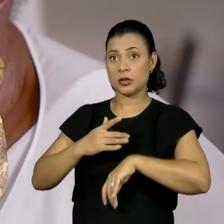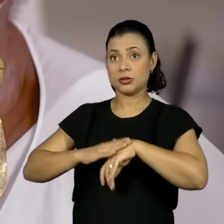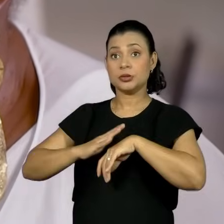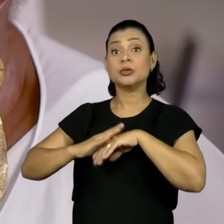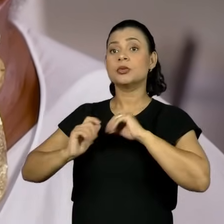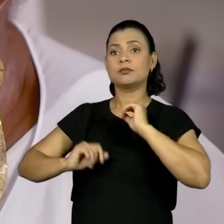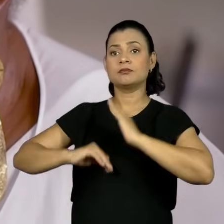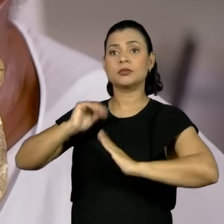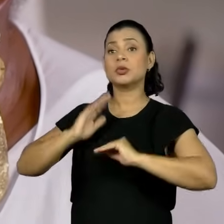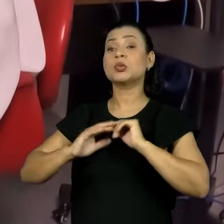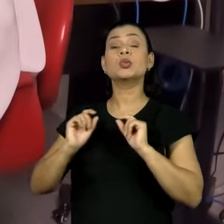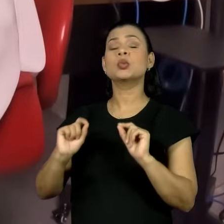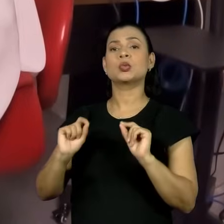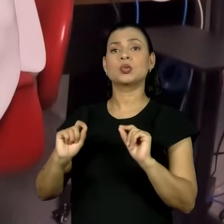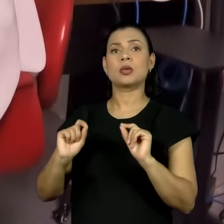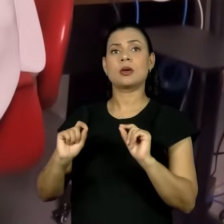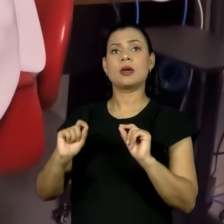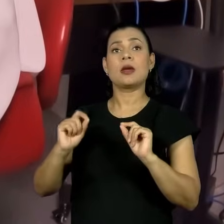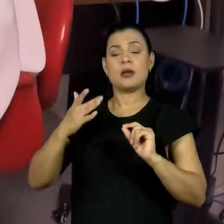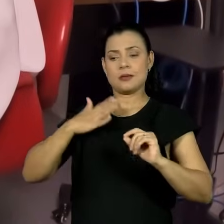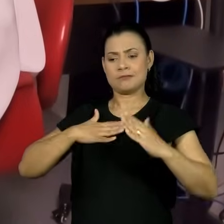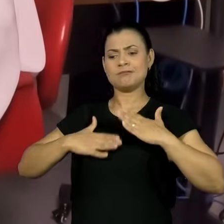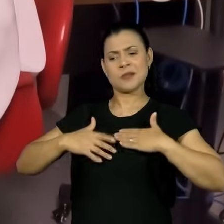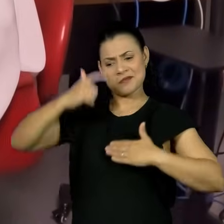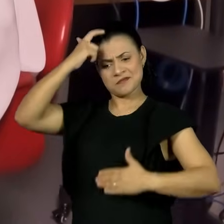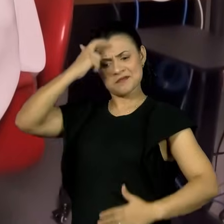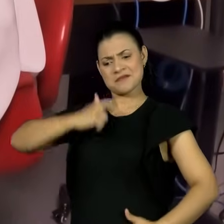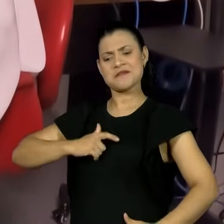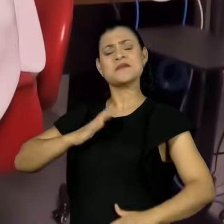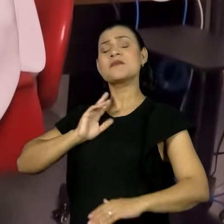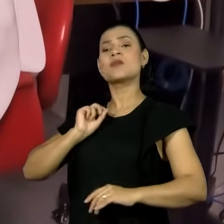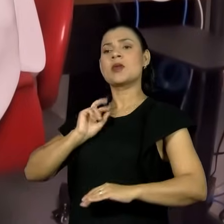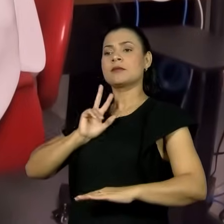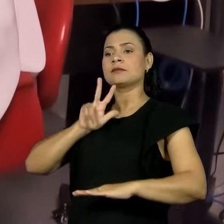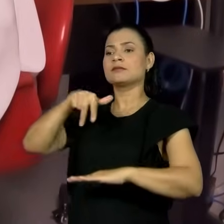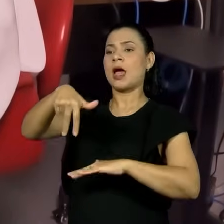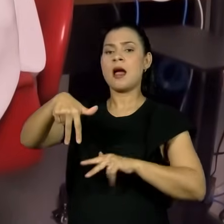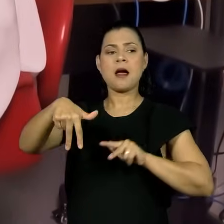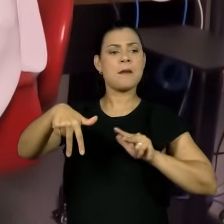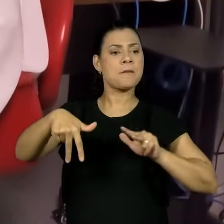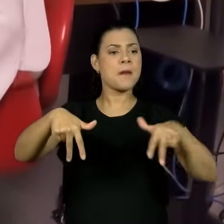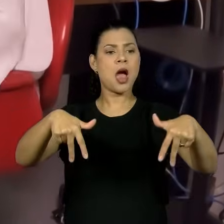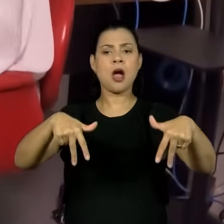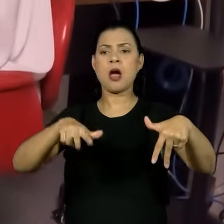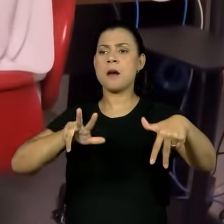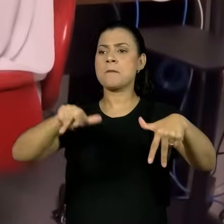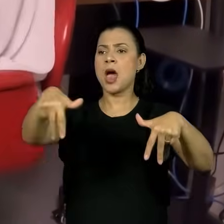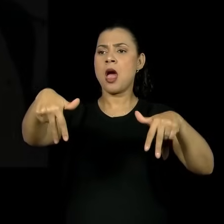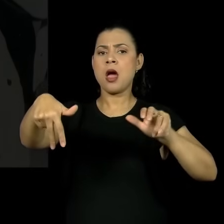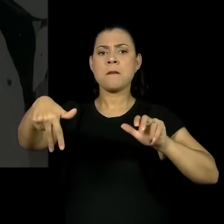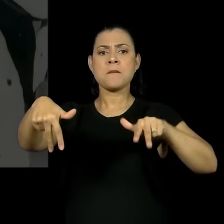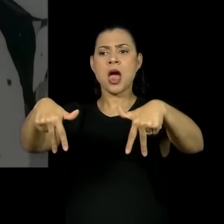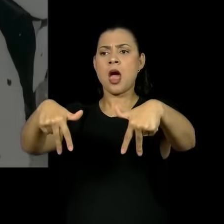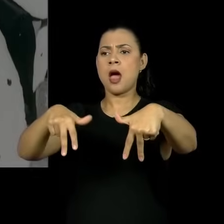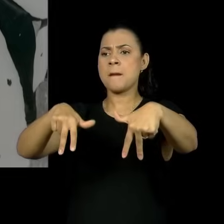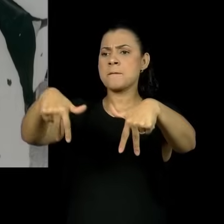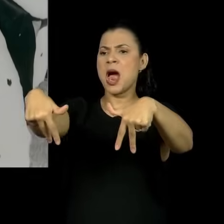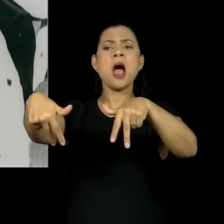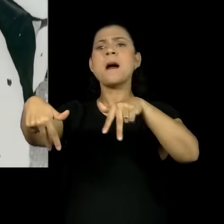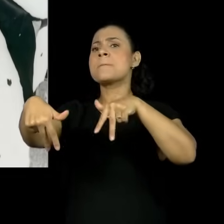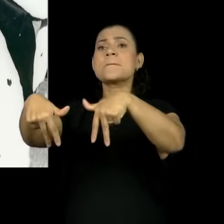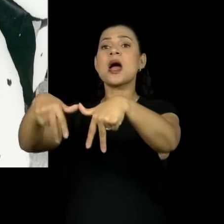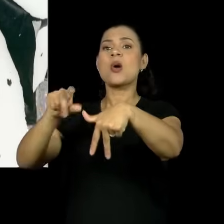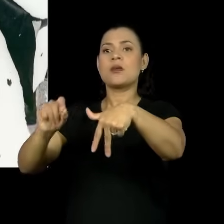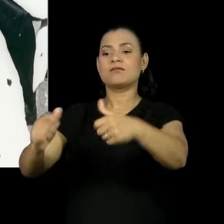tornamos cada vez mais corpos para produzir a nossa sabedoria. E agora eu